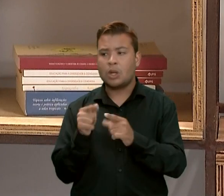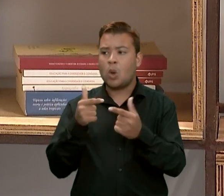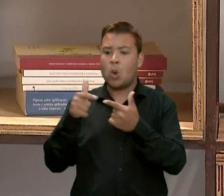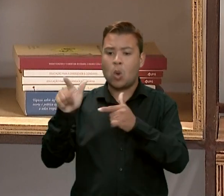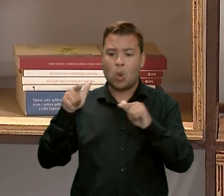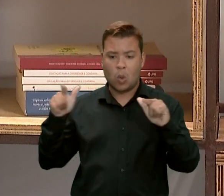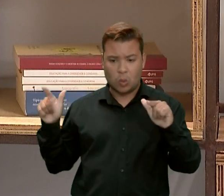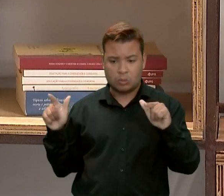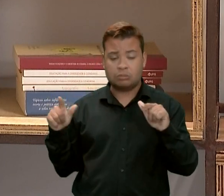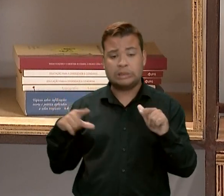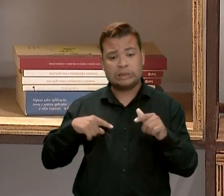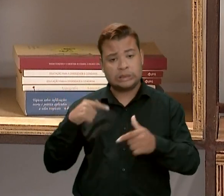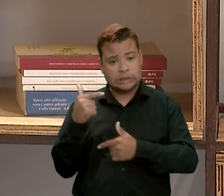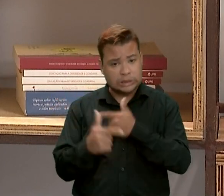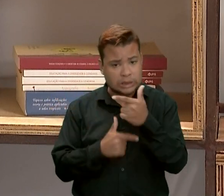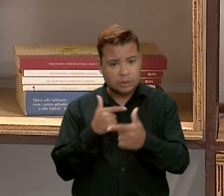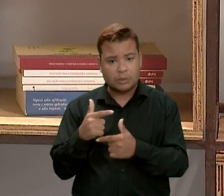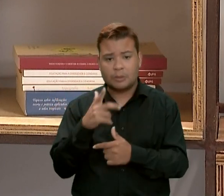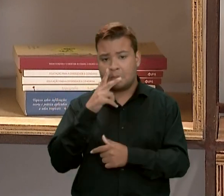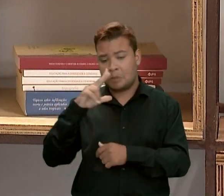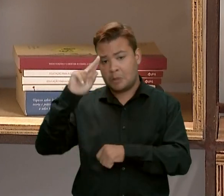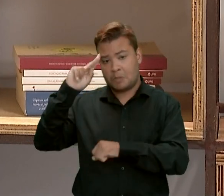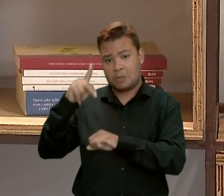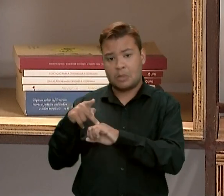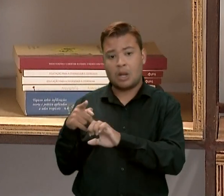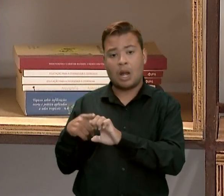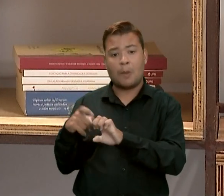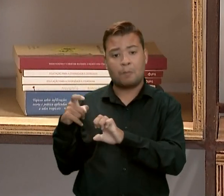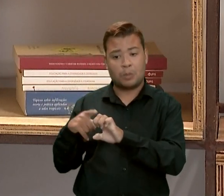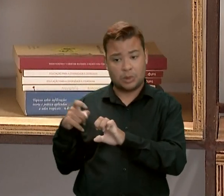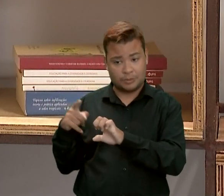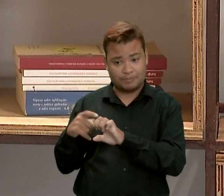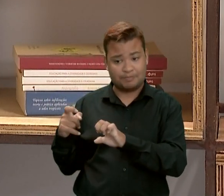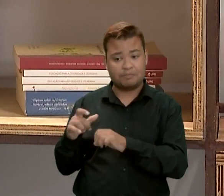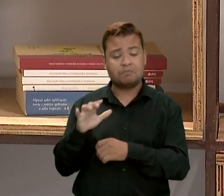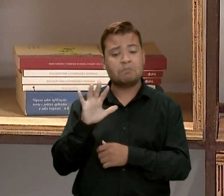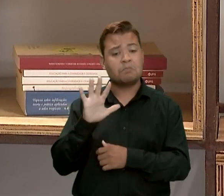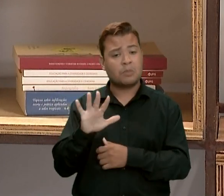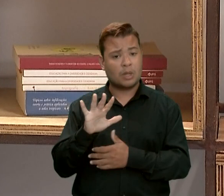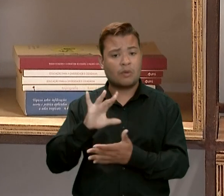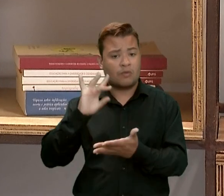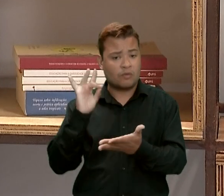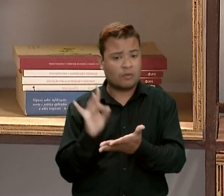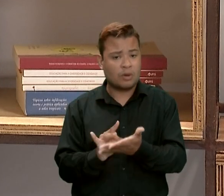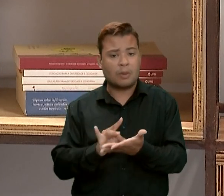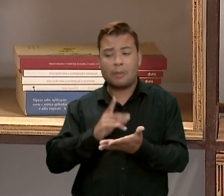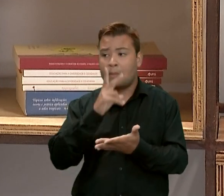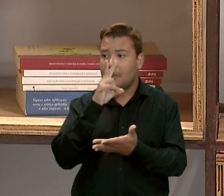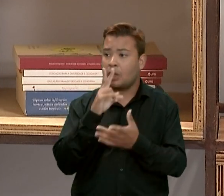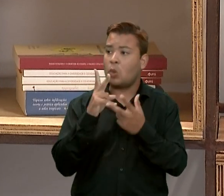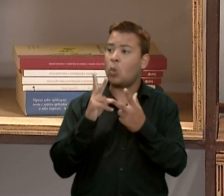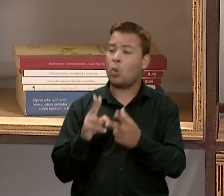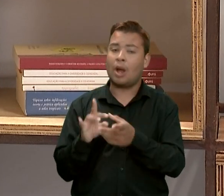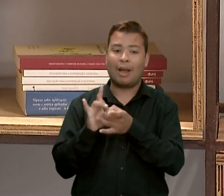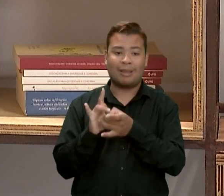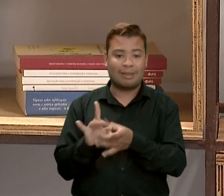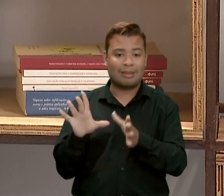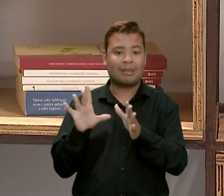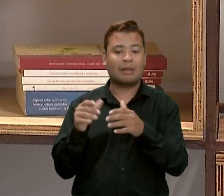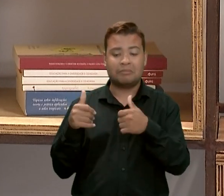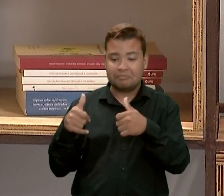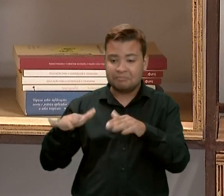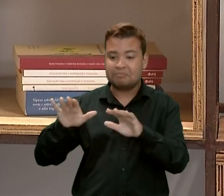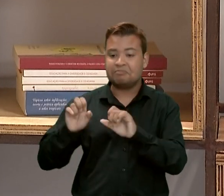que, a título de um autoempreendedorismo, têm praticamente legalizado uma forma